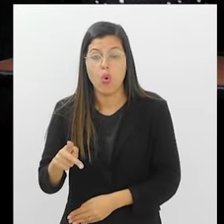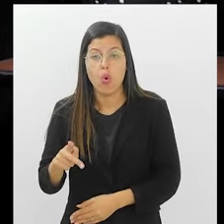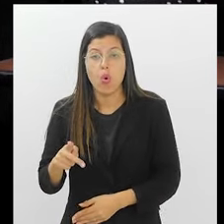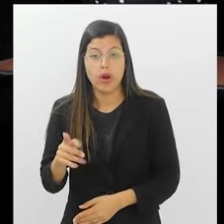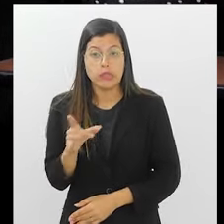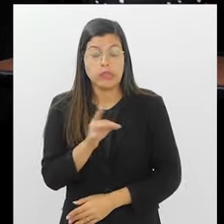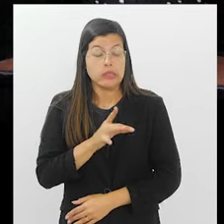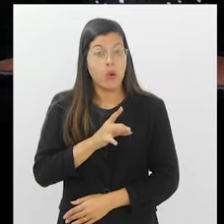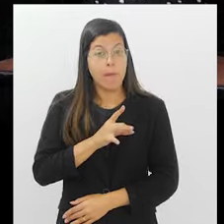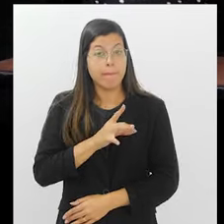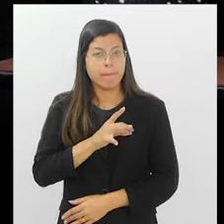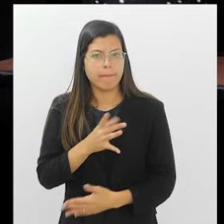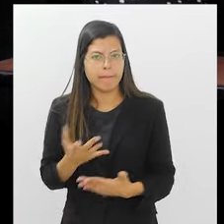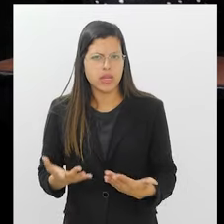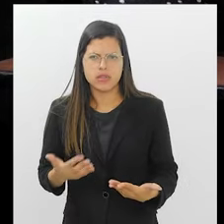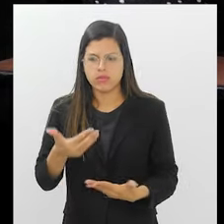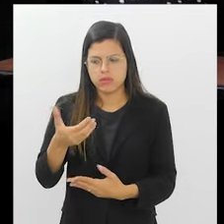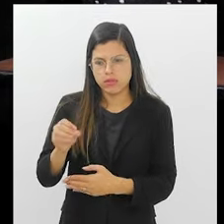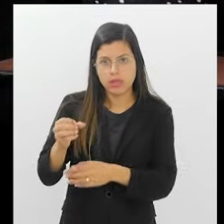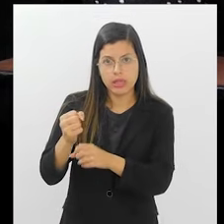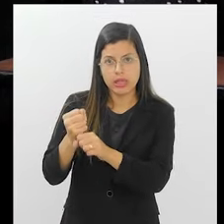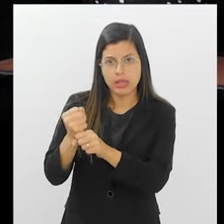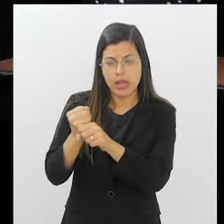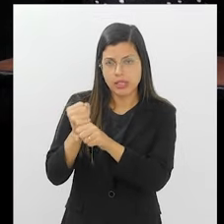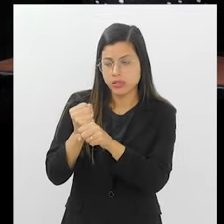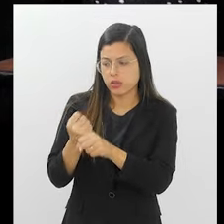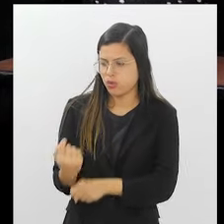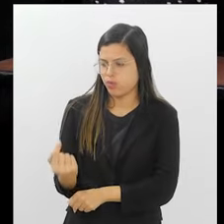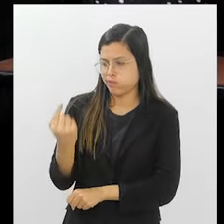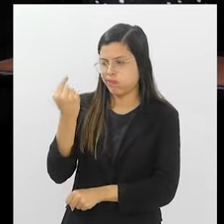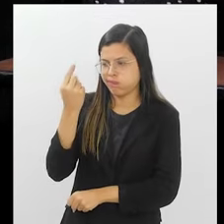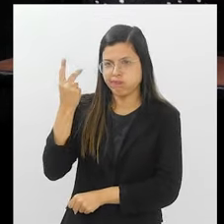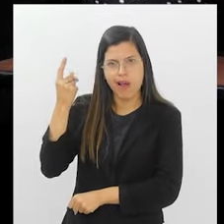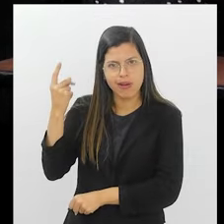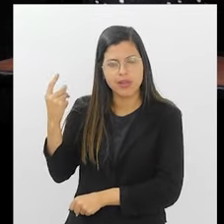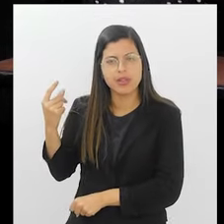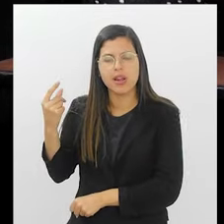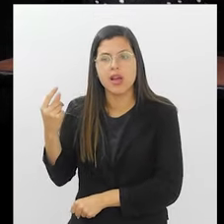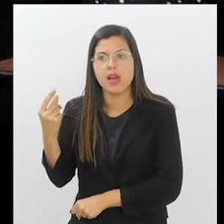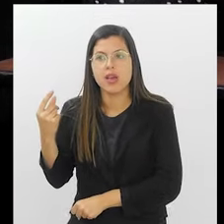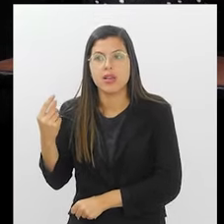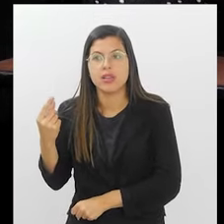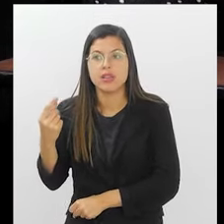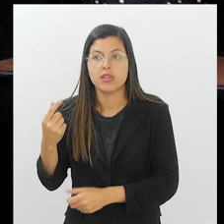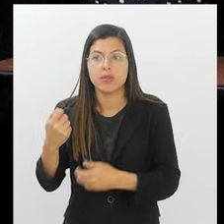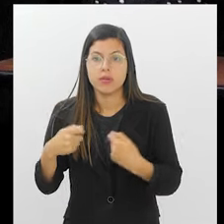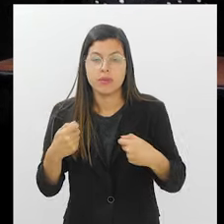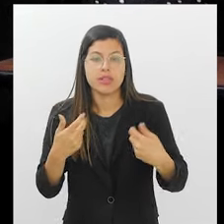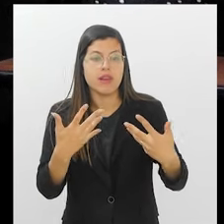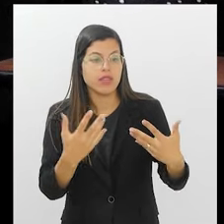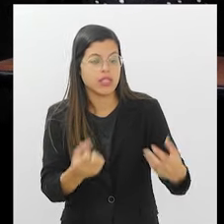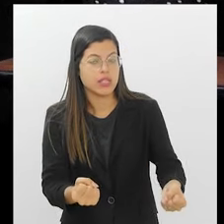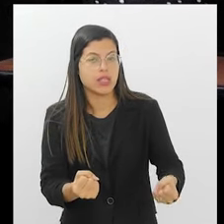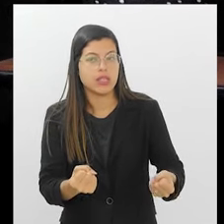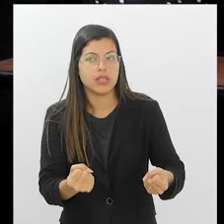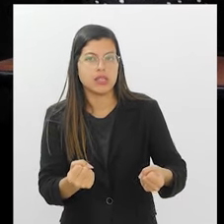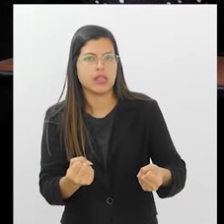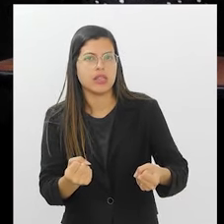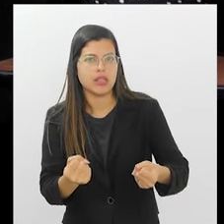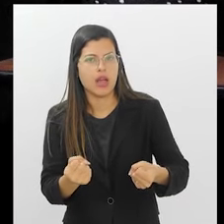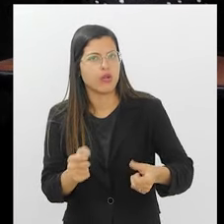ficavam apavorados, tá? Há 10 anos atrás, de ter que aceitar entre os seus